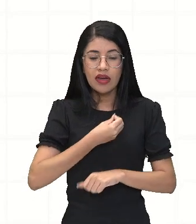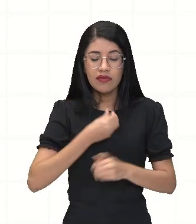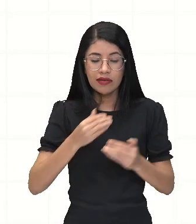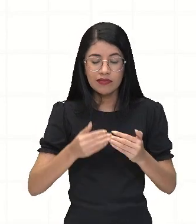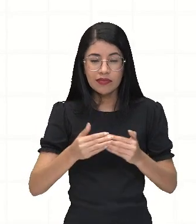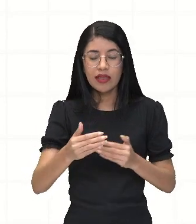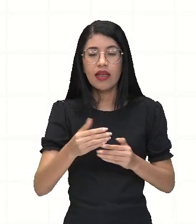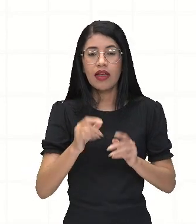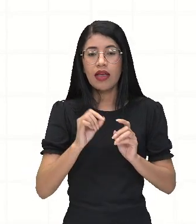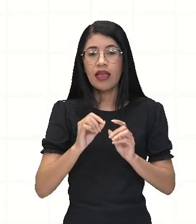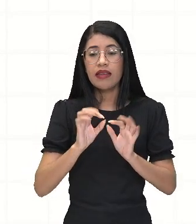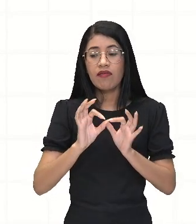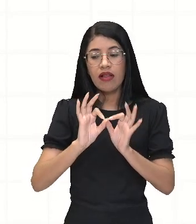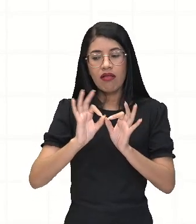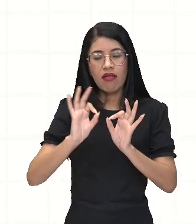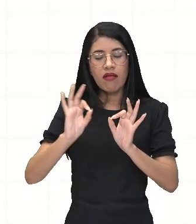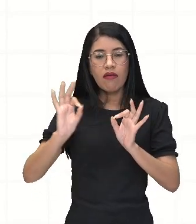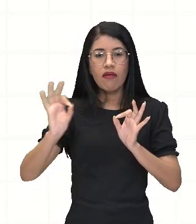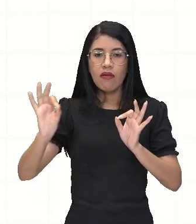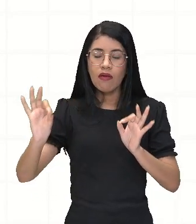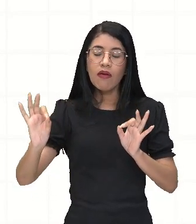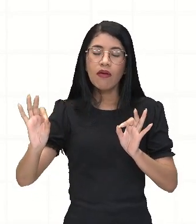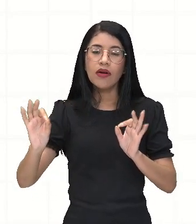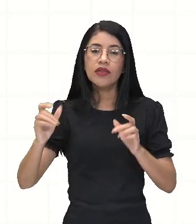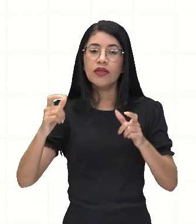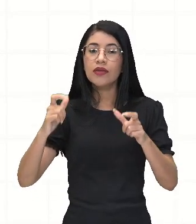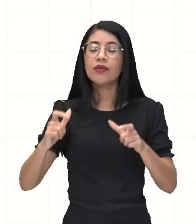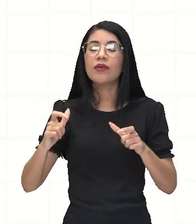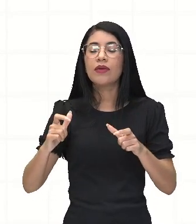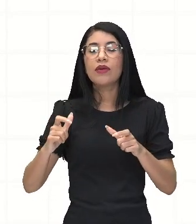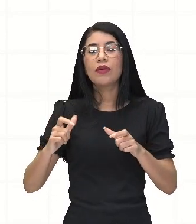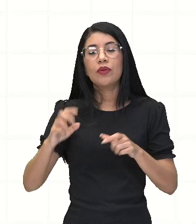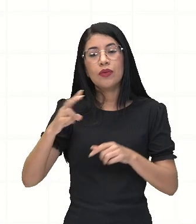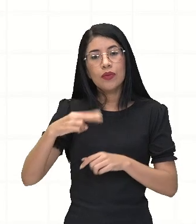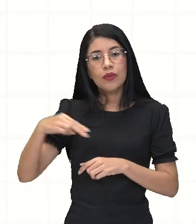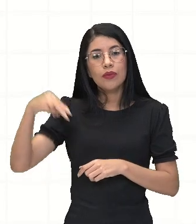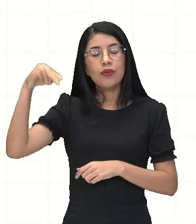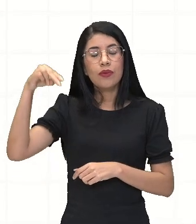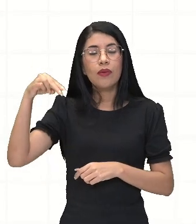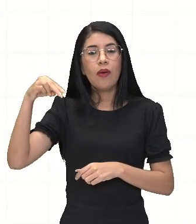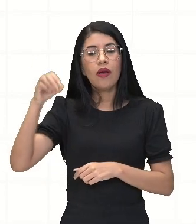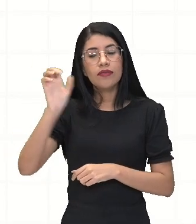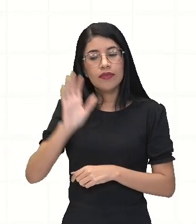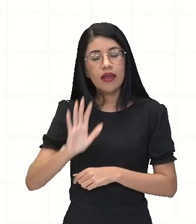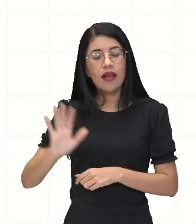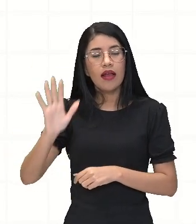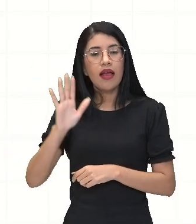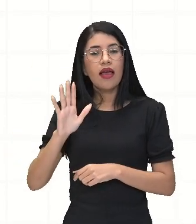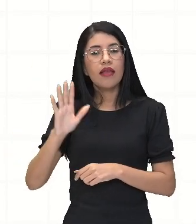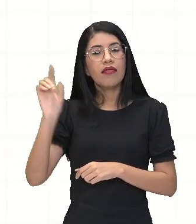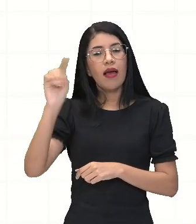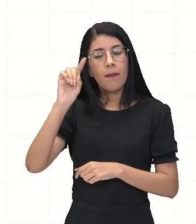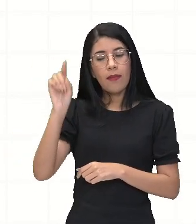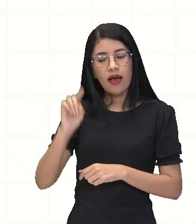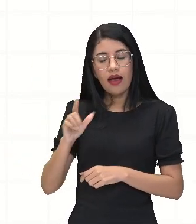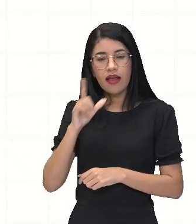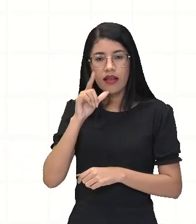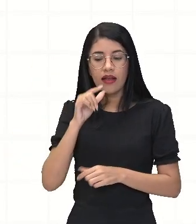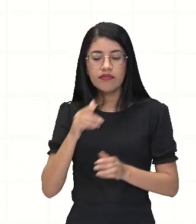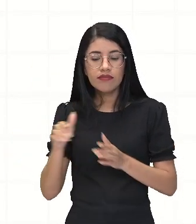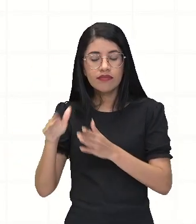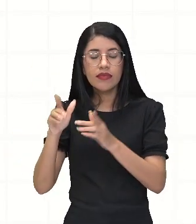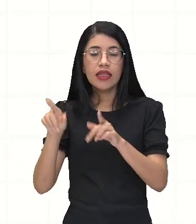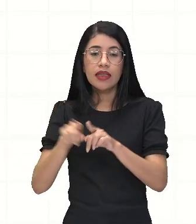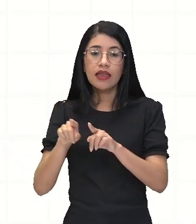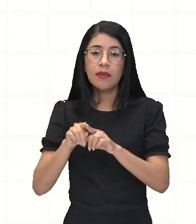estão afastados da parte nordeste do Brasil, da costa, onde estavam as capitanias hereditárias, estavam